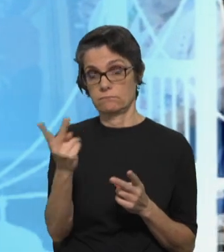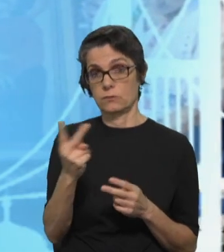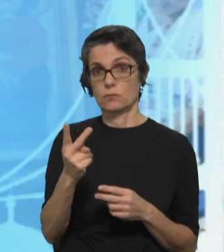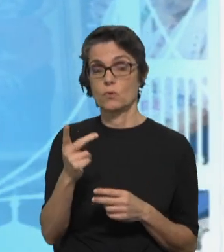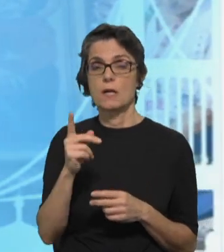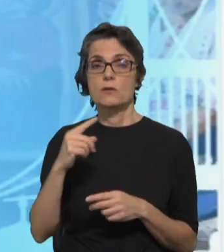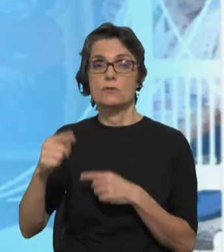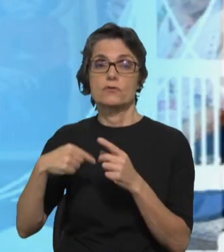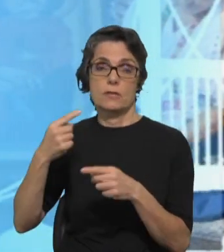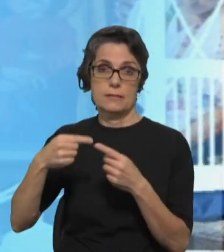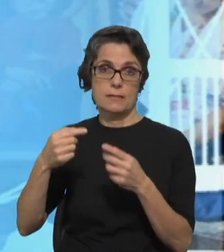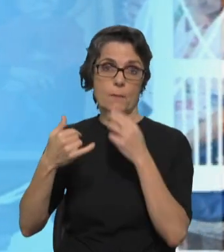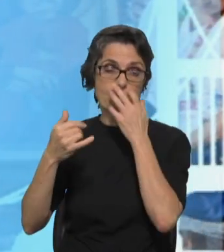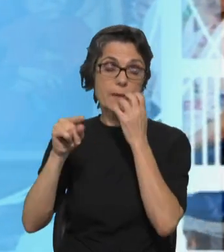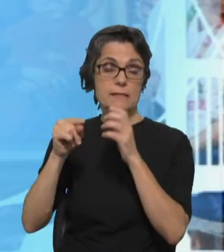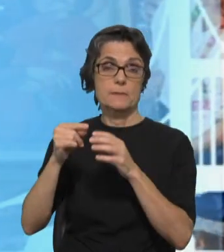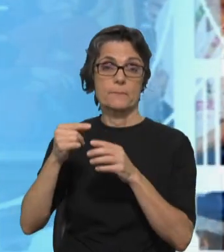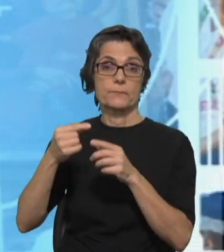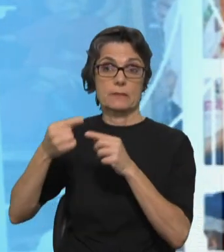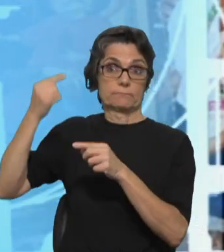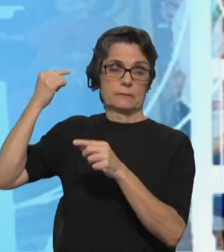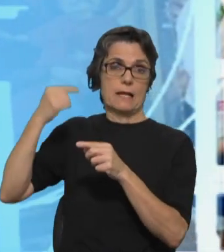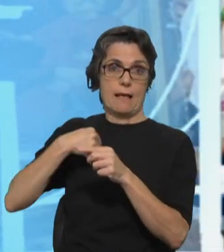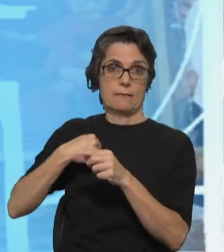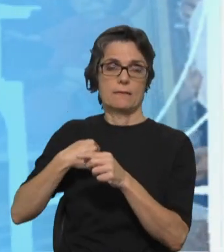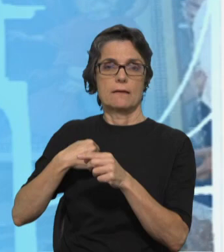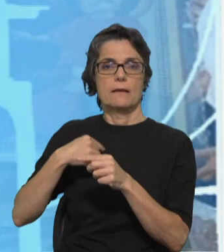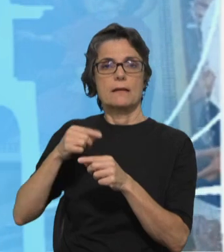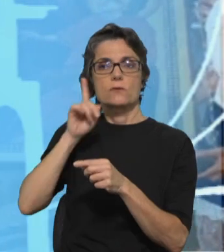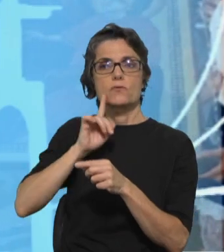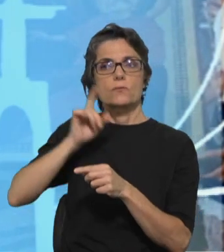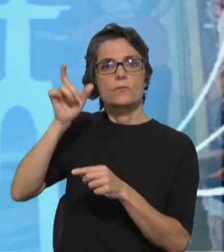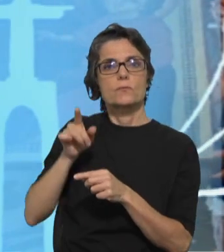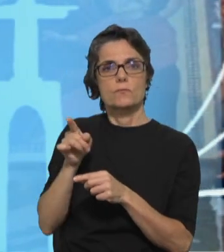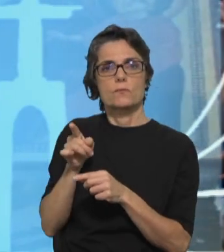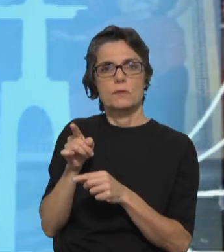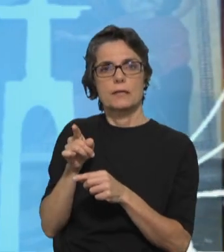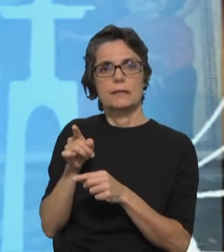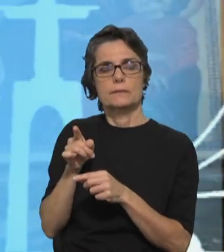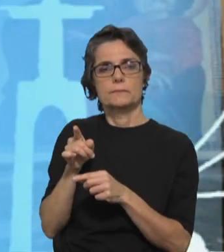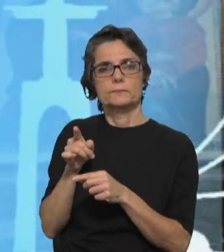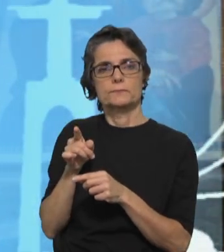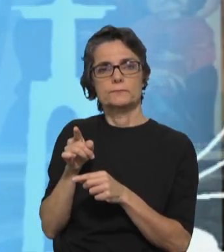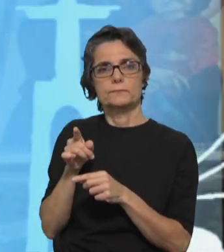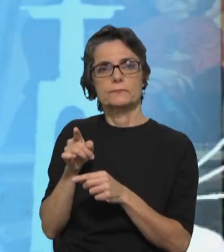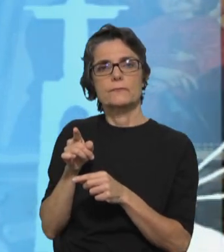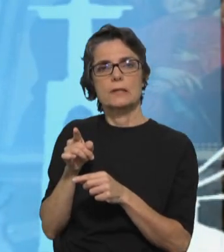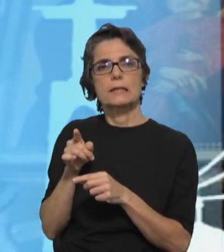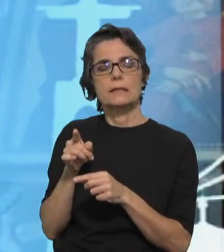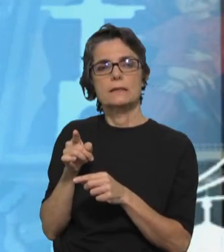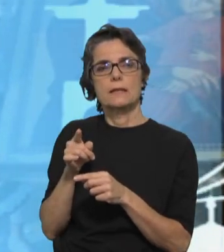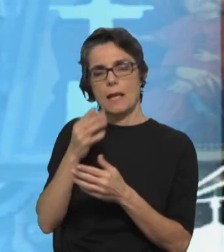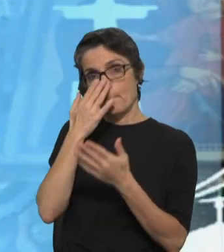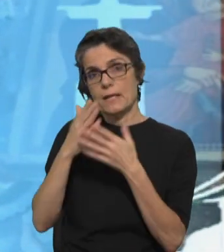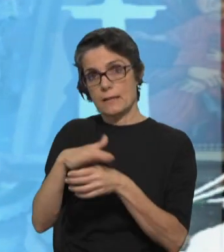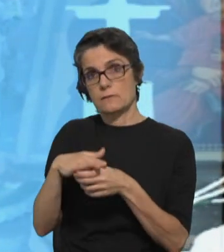mim, foram mulheres que partiram das circunstâncias que existiam na